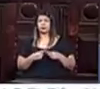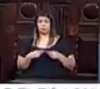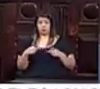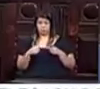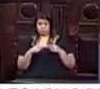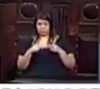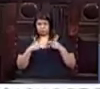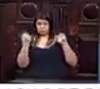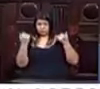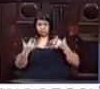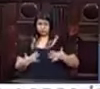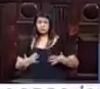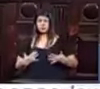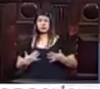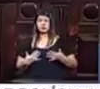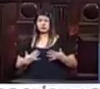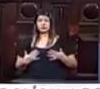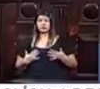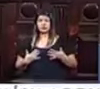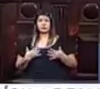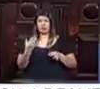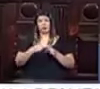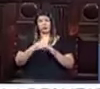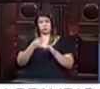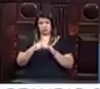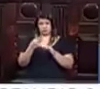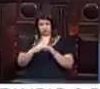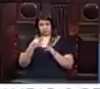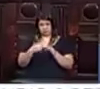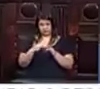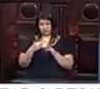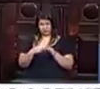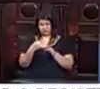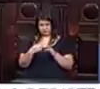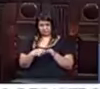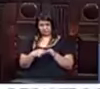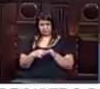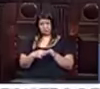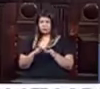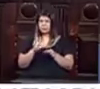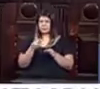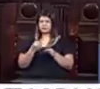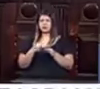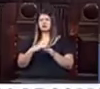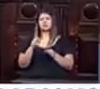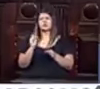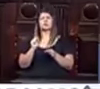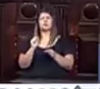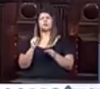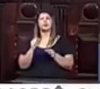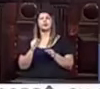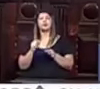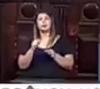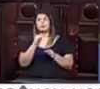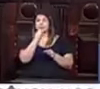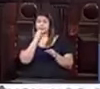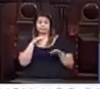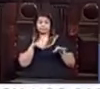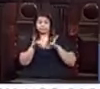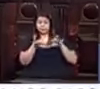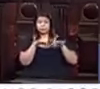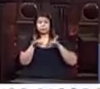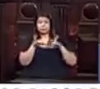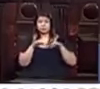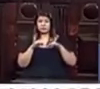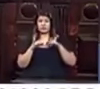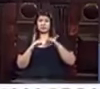fala sobre créditos, compensação de créditos. O que que esse projeto quer dizer para quem está em casa entender a gente?